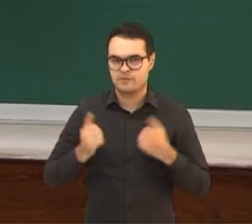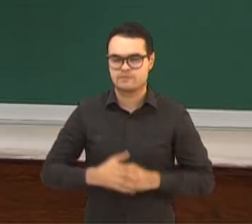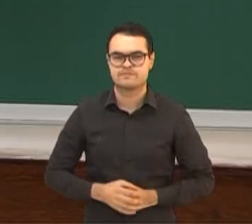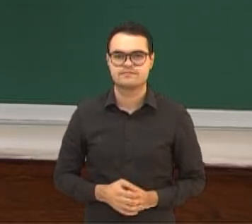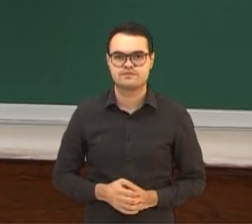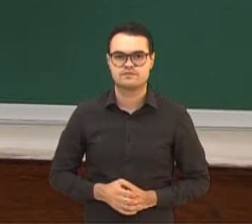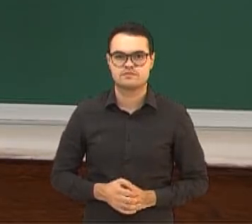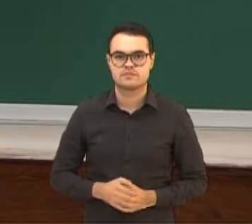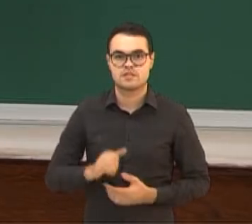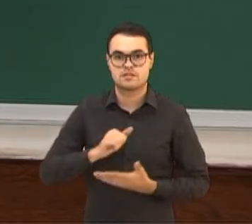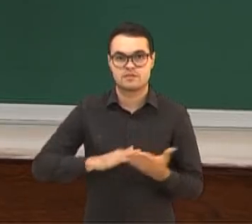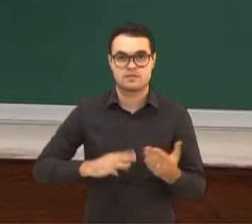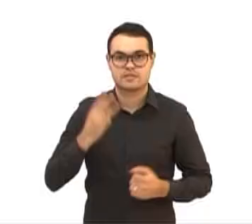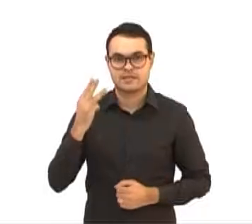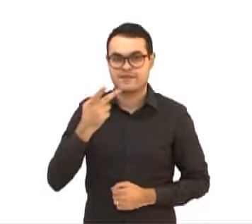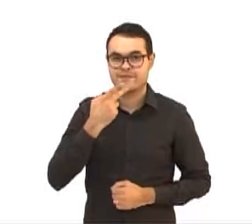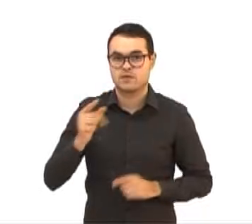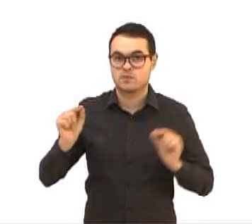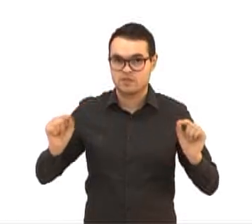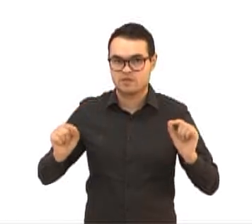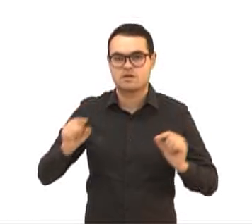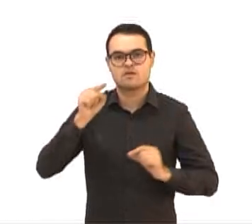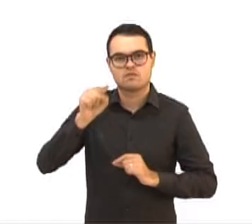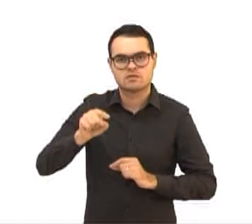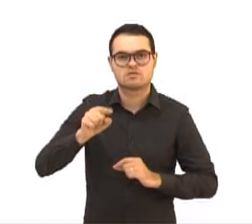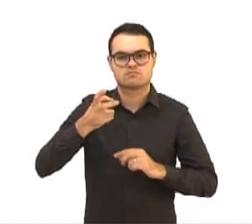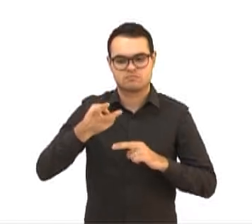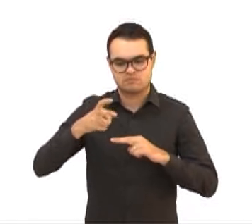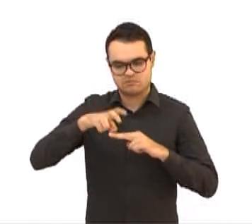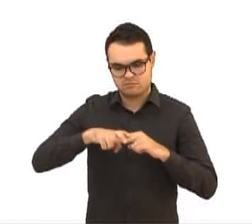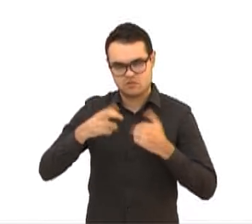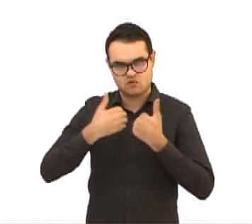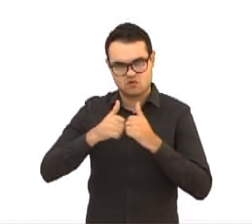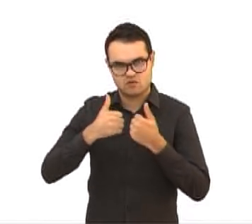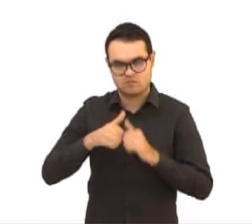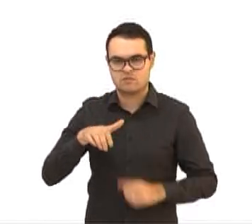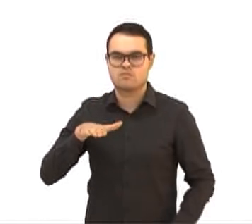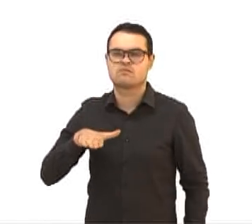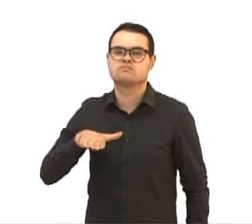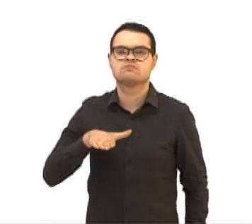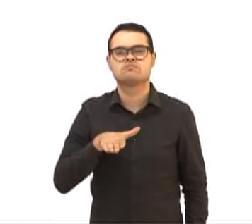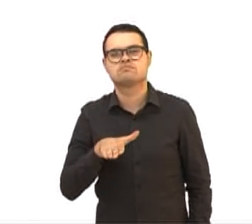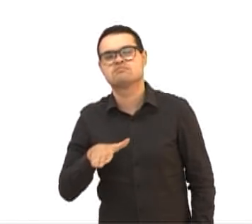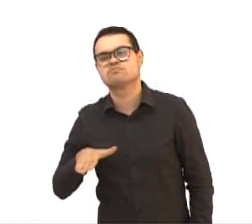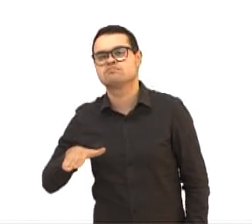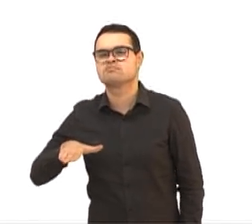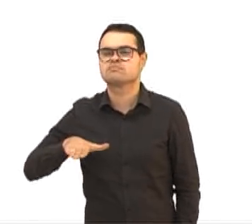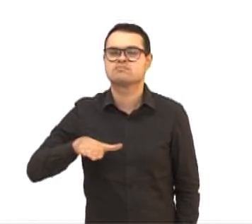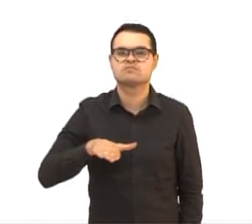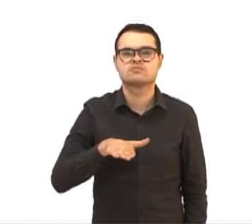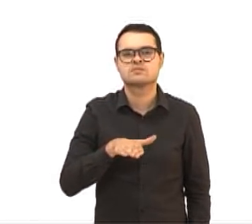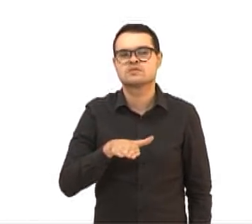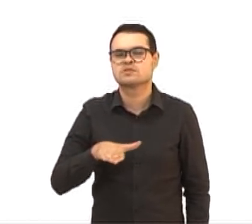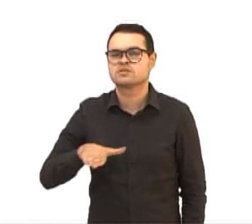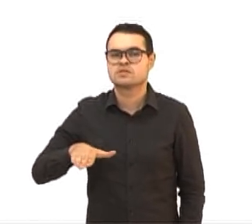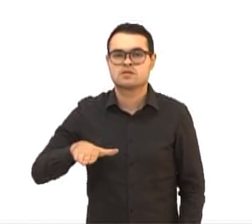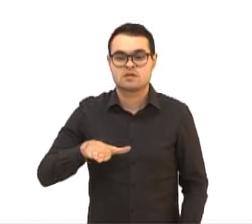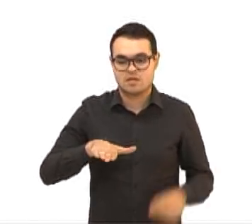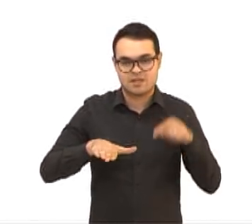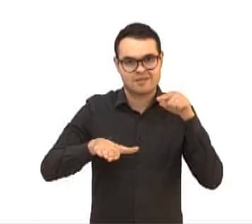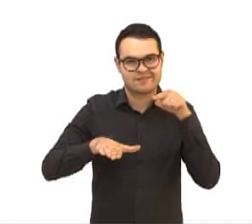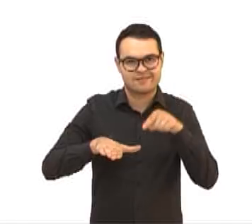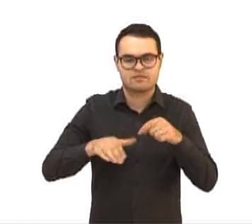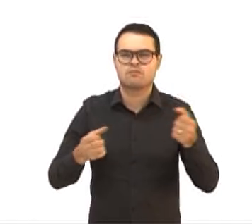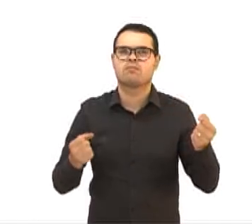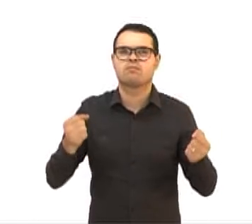Olha só, atividade 3 fala o seguinte: você está sentado no interior de um ônibus em movimento. De repente, ele freia